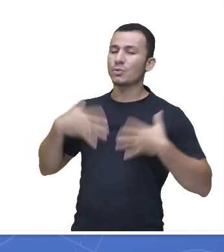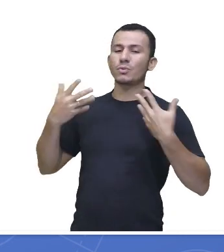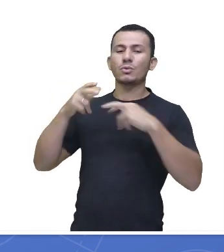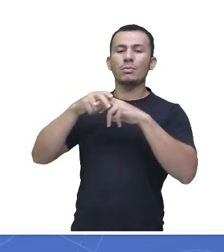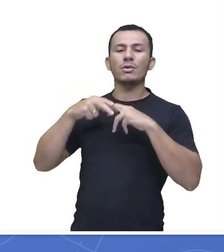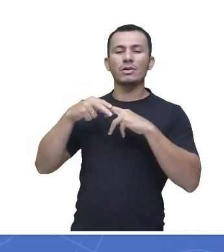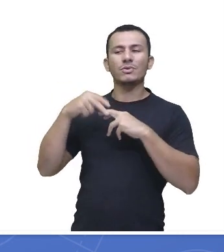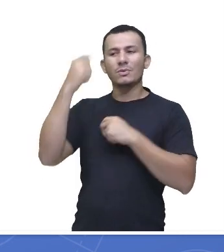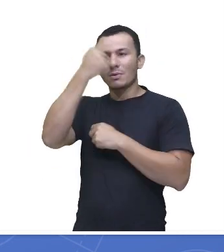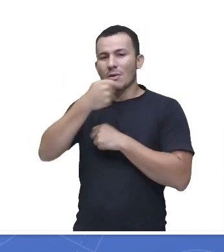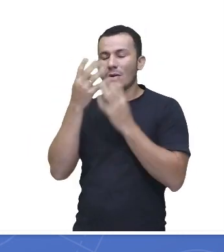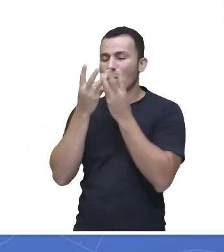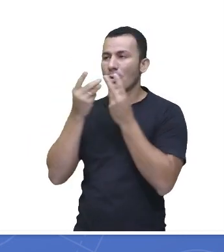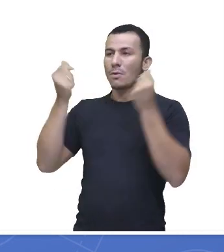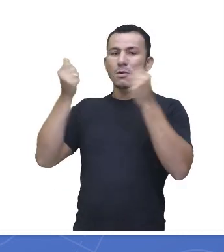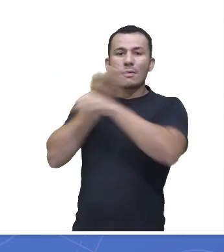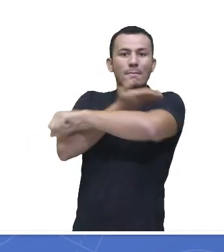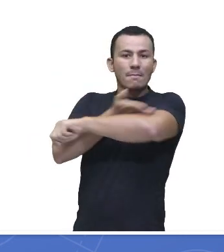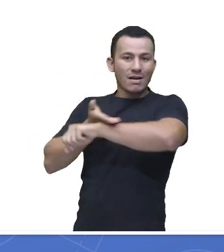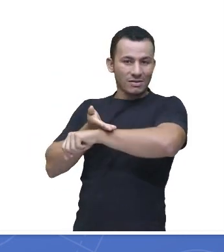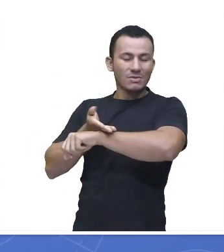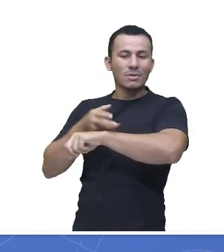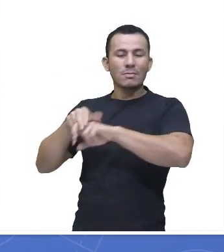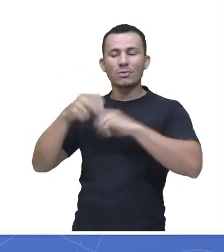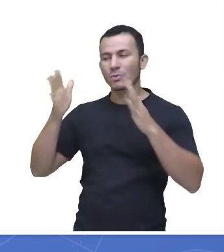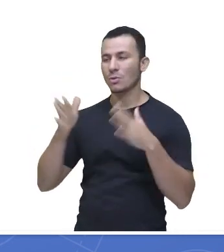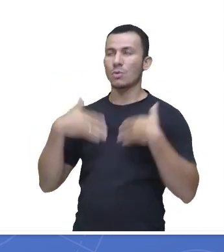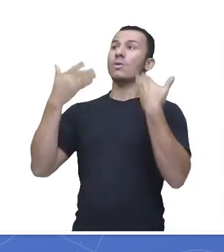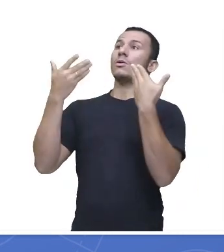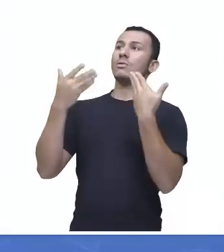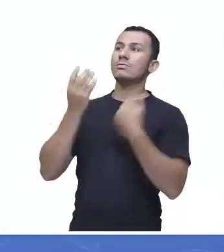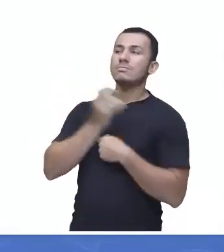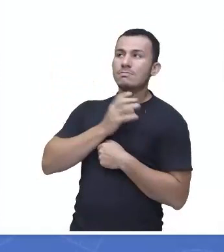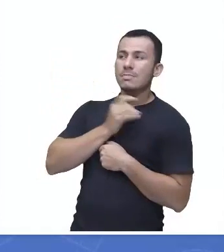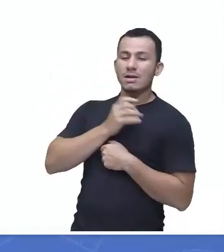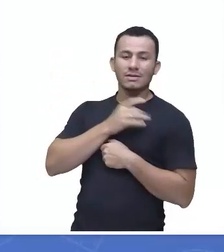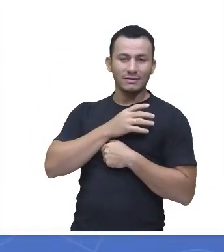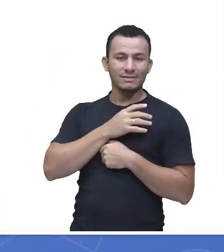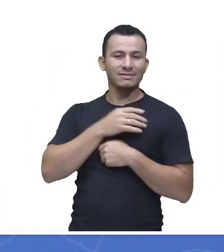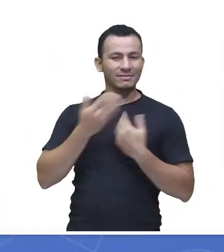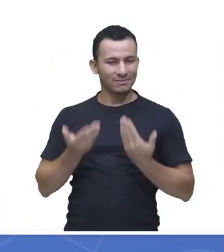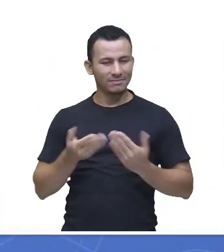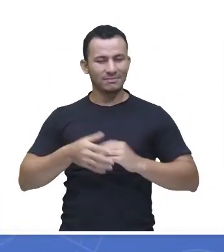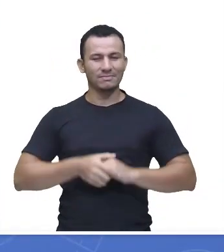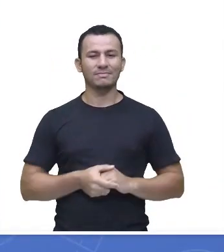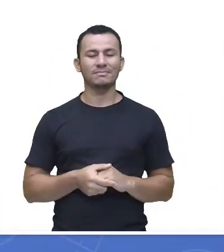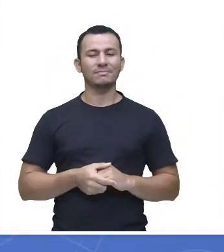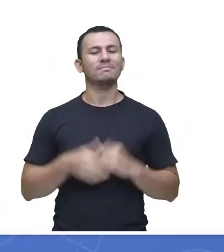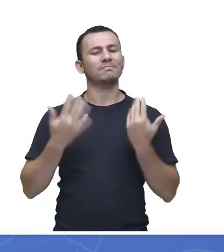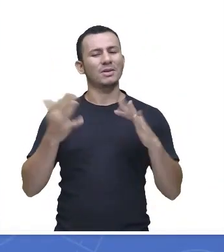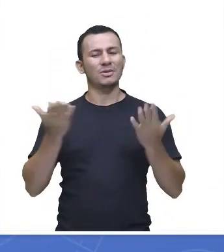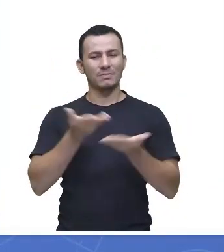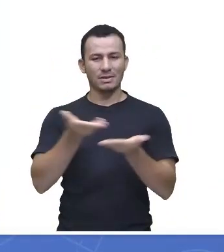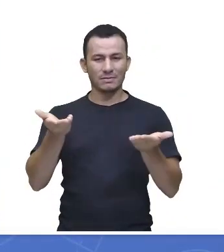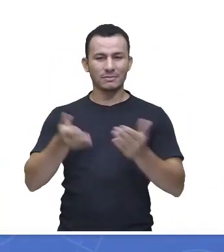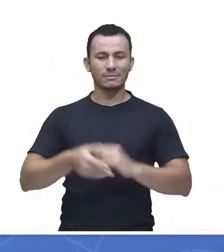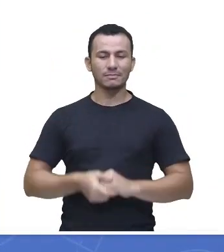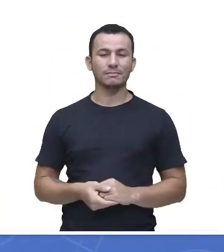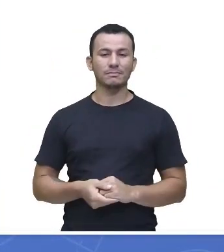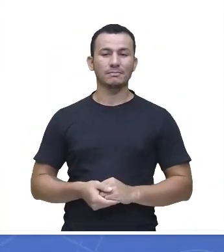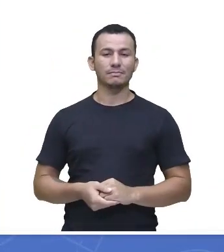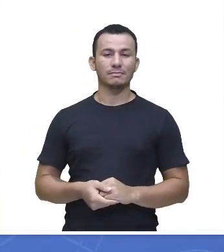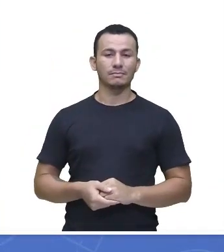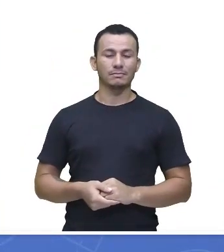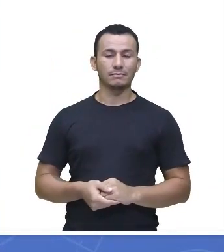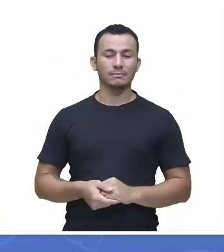a cor, ou seja, ficou branco pelo susto, pelo medo. Muito bem, meus queridos. Então